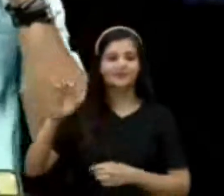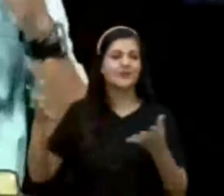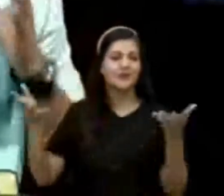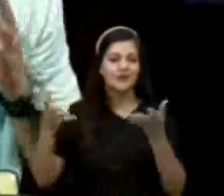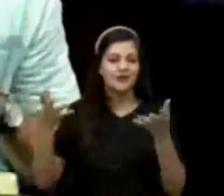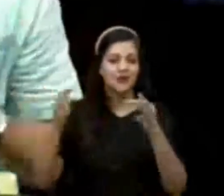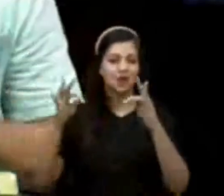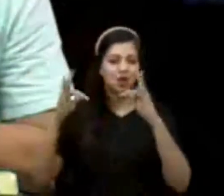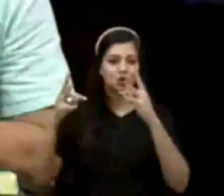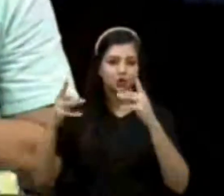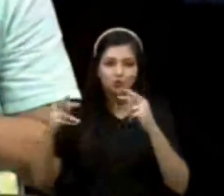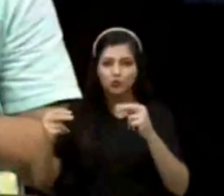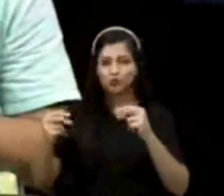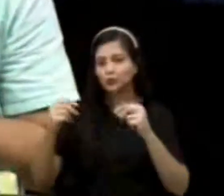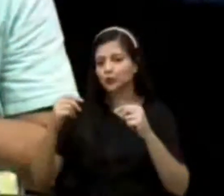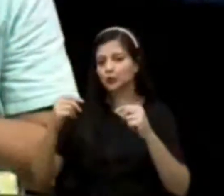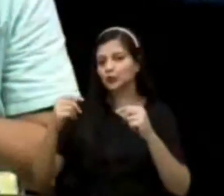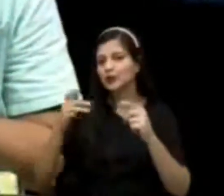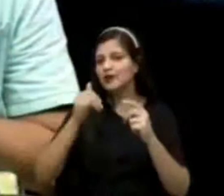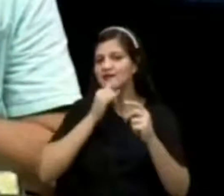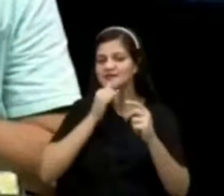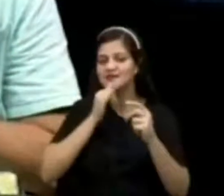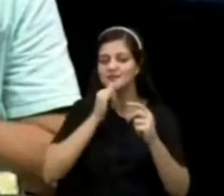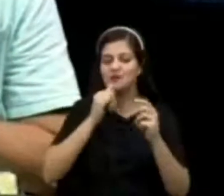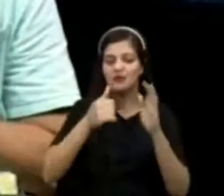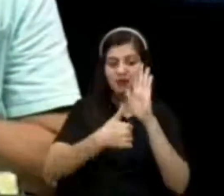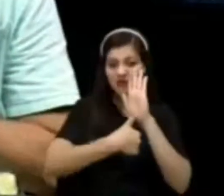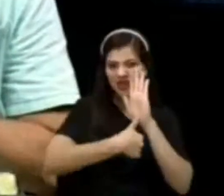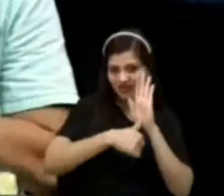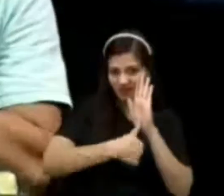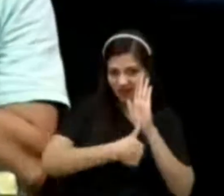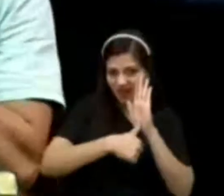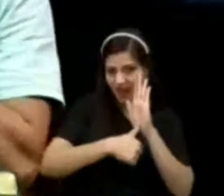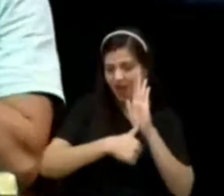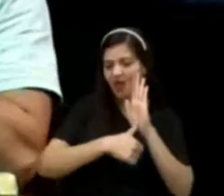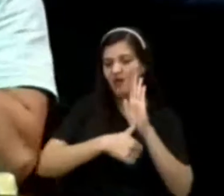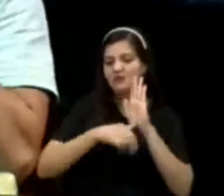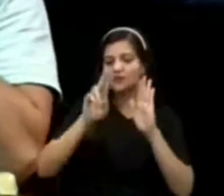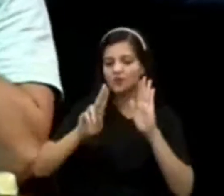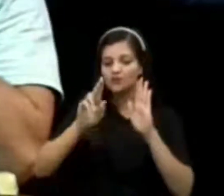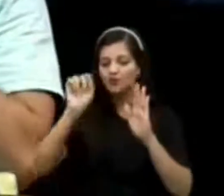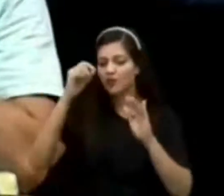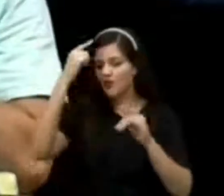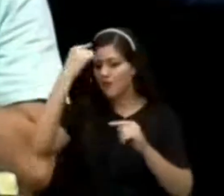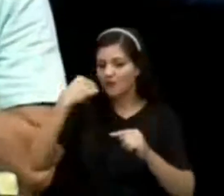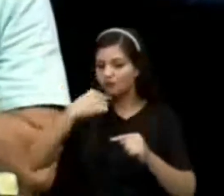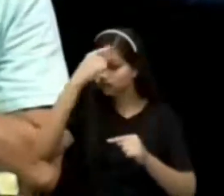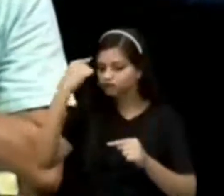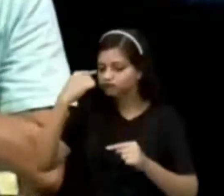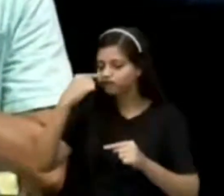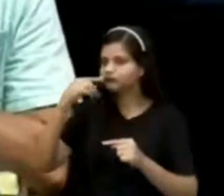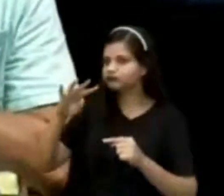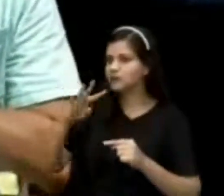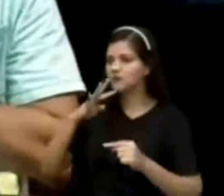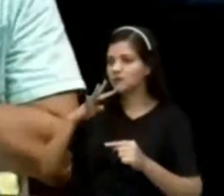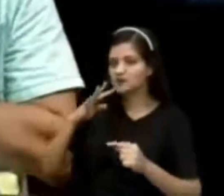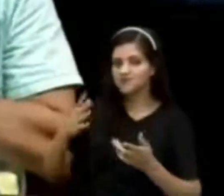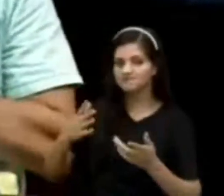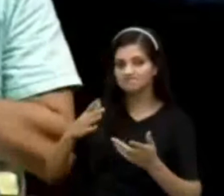do reconhecimento facial e outras coisas. E eu me lembro que uma